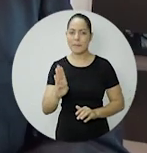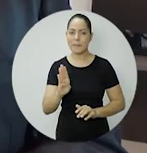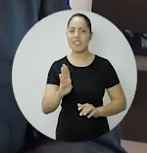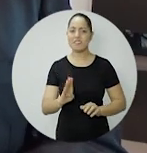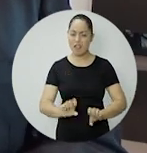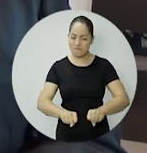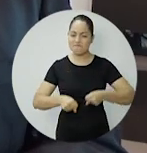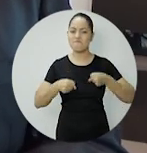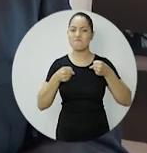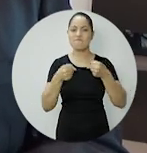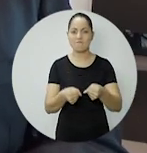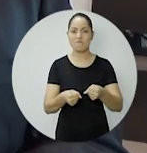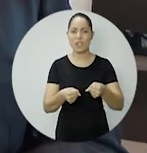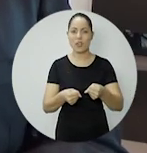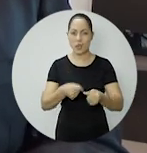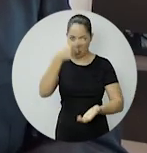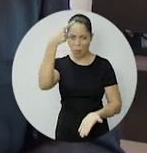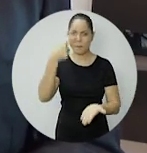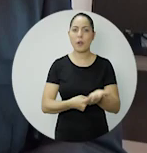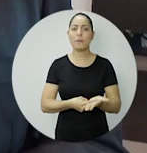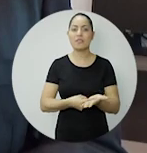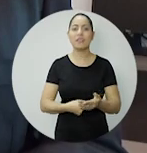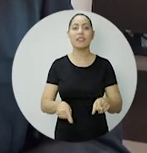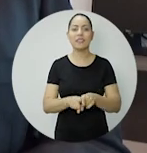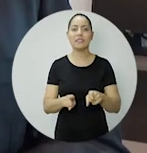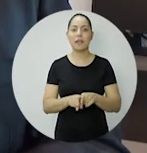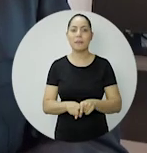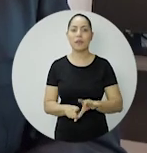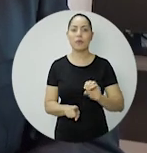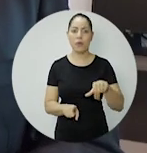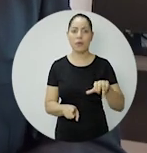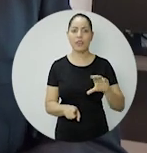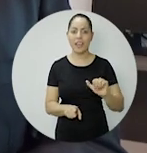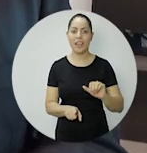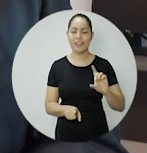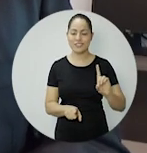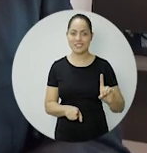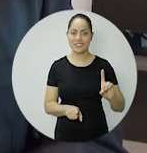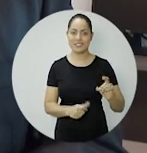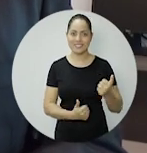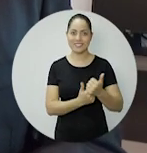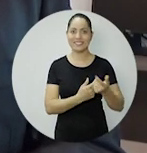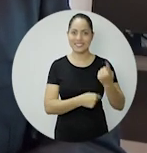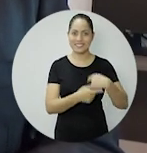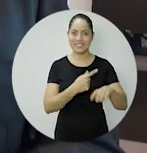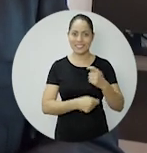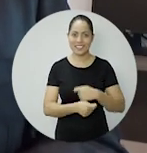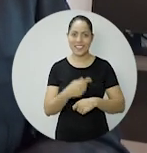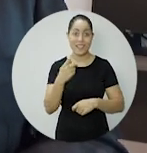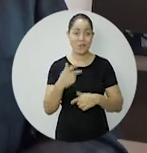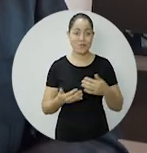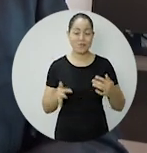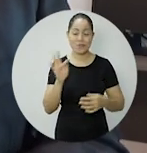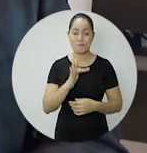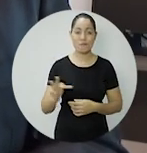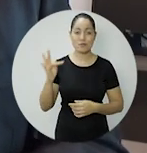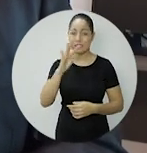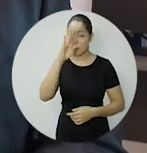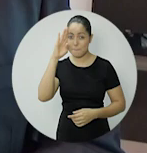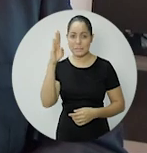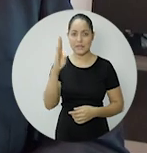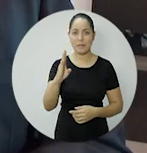que a Ordem está completamente comprometida. A Ordem e as caixas em bem atender aos advogados. Essa é a